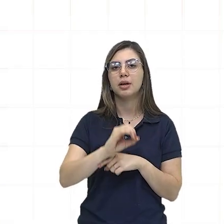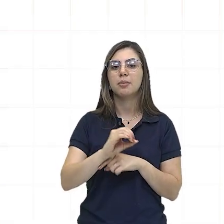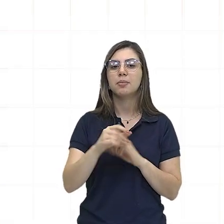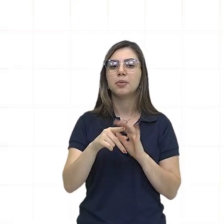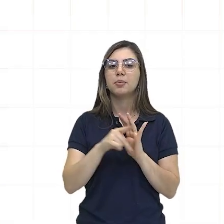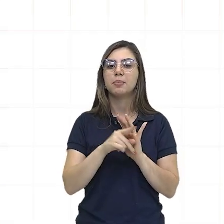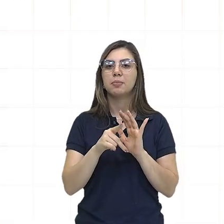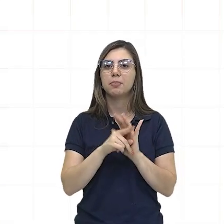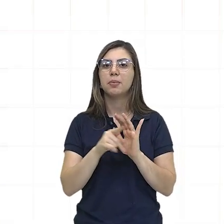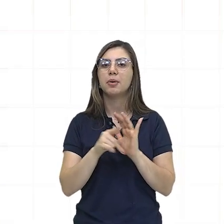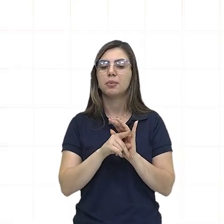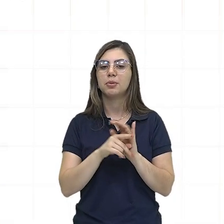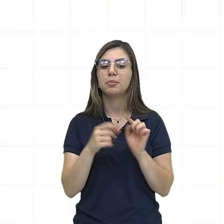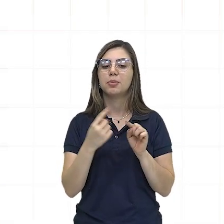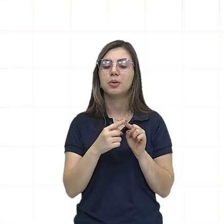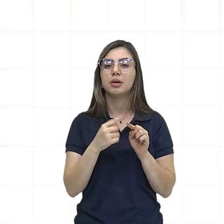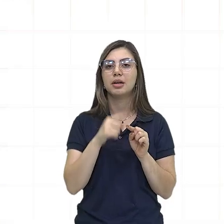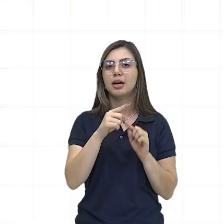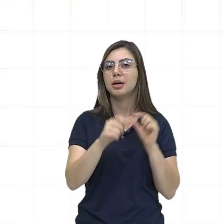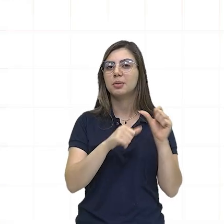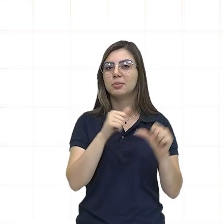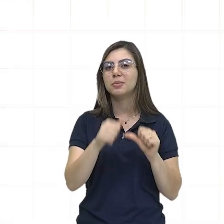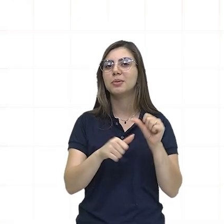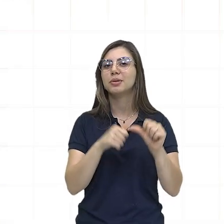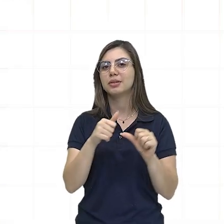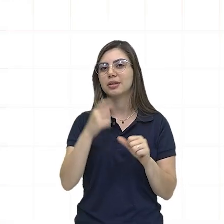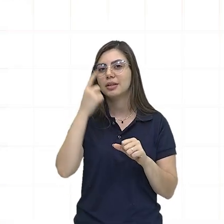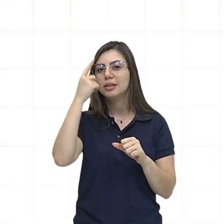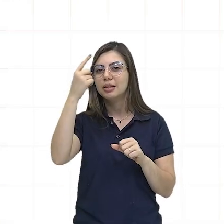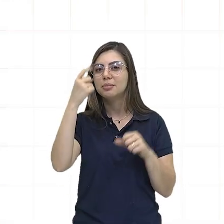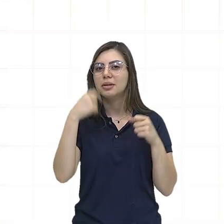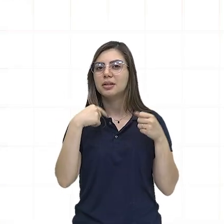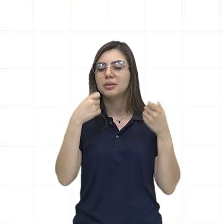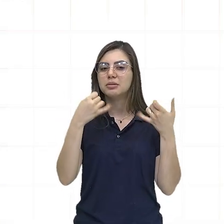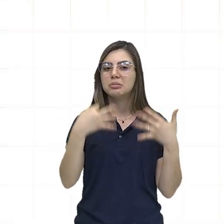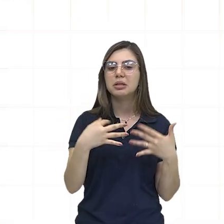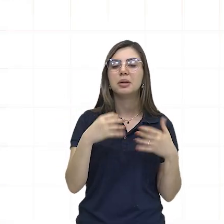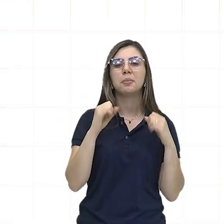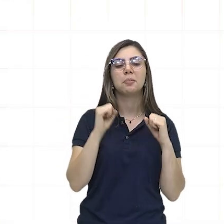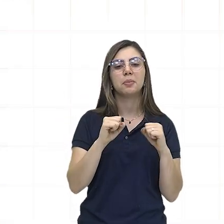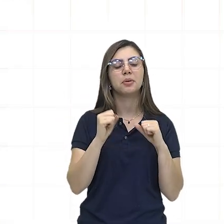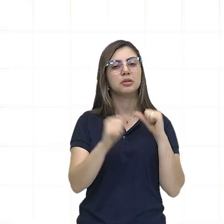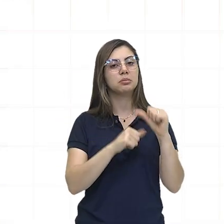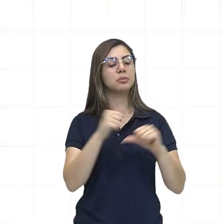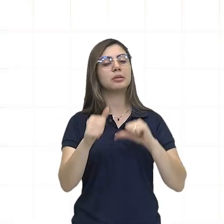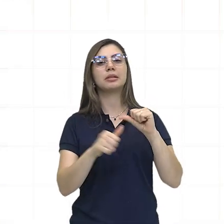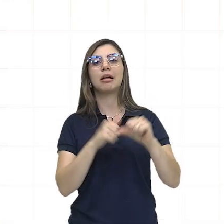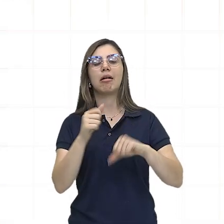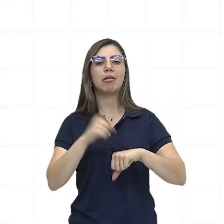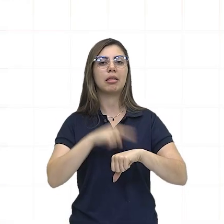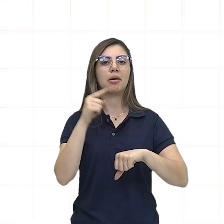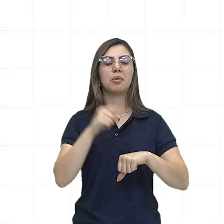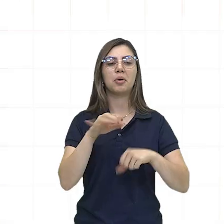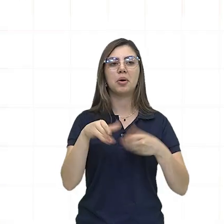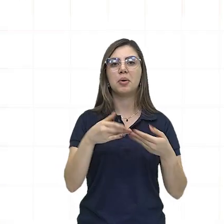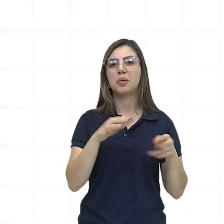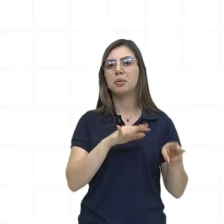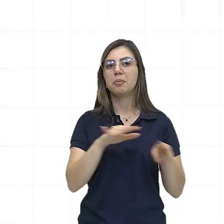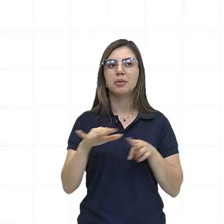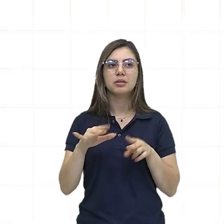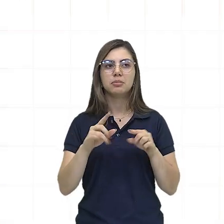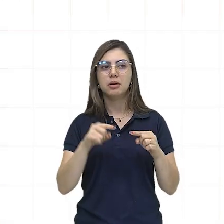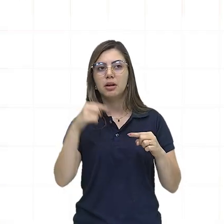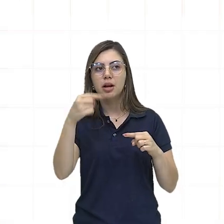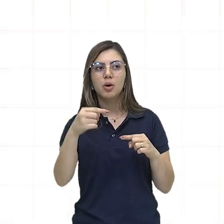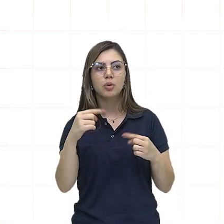é ele que muda momentaneamente. Como disse, podendo mudar de uma hora para outra, de uma